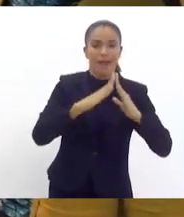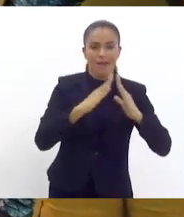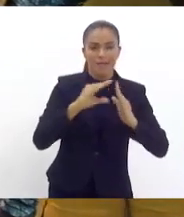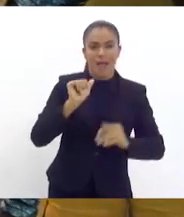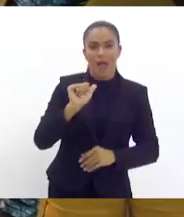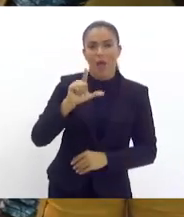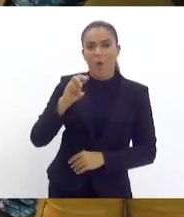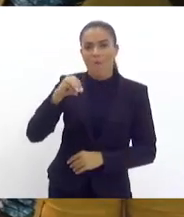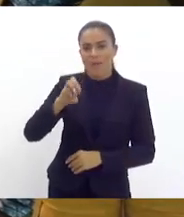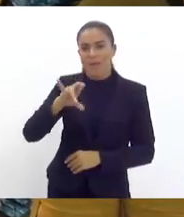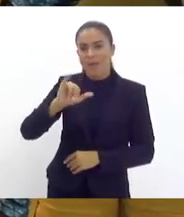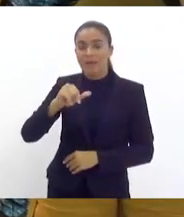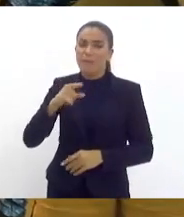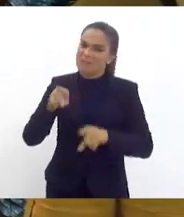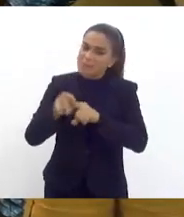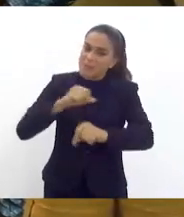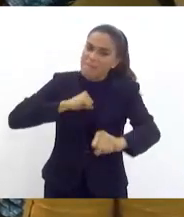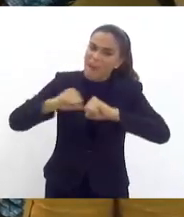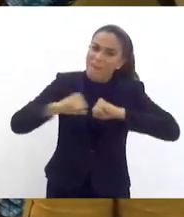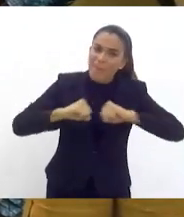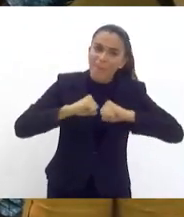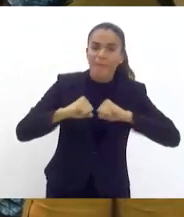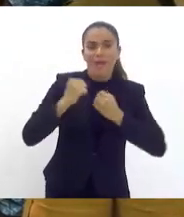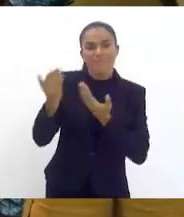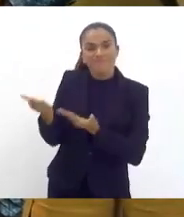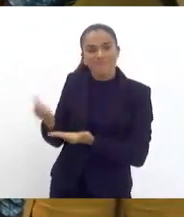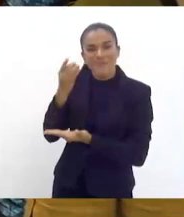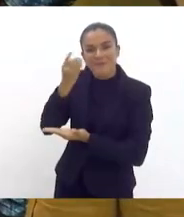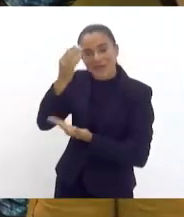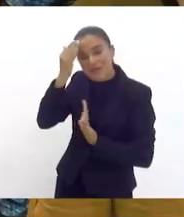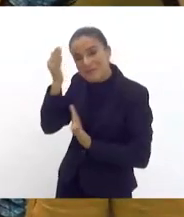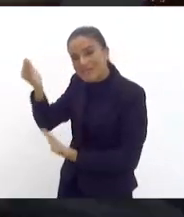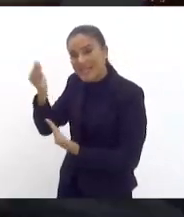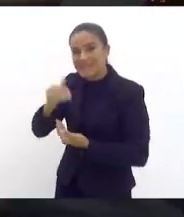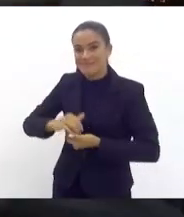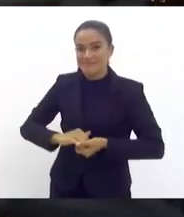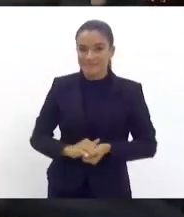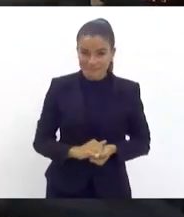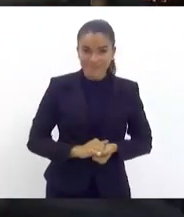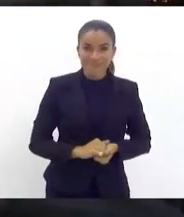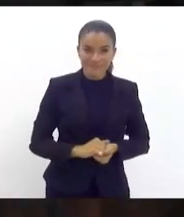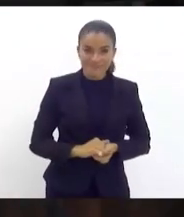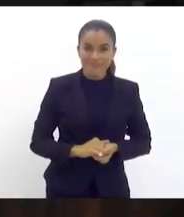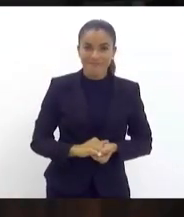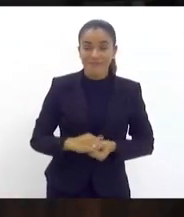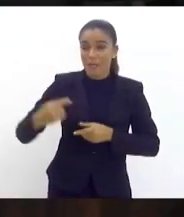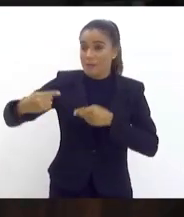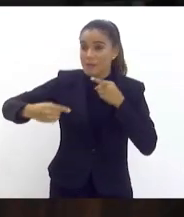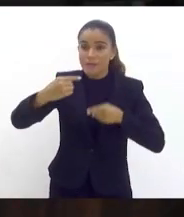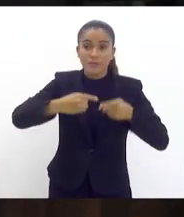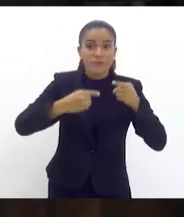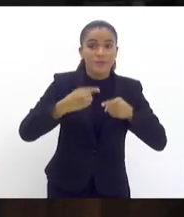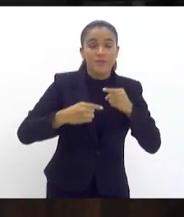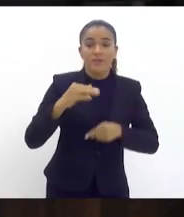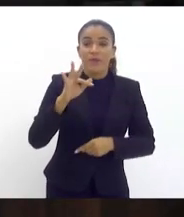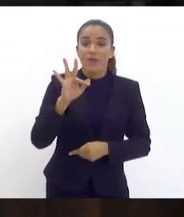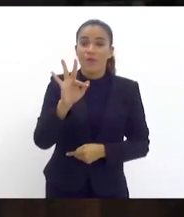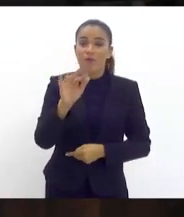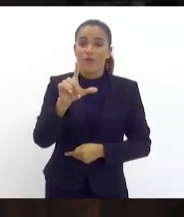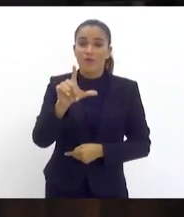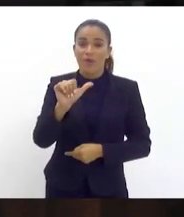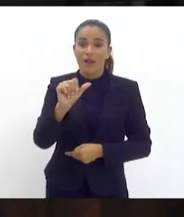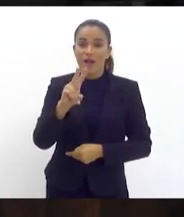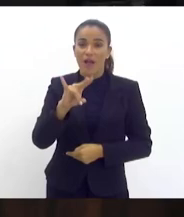também pela combatividade da nobilíssima deputada. Muito obrigada. Obrigado, deputada Dani, para discutir. Deputado Flávio Serafini, por